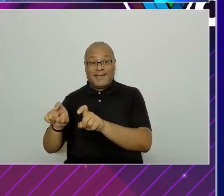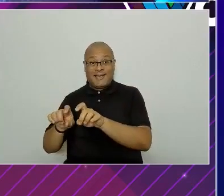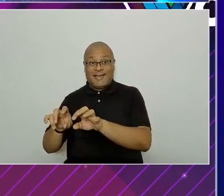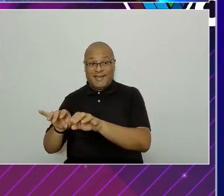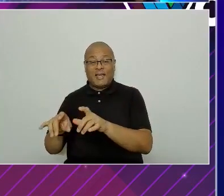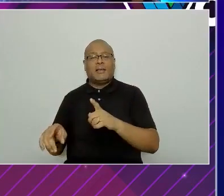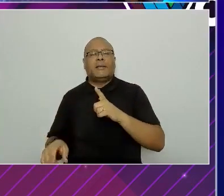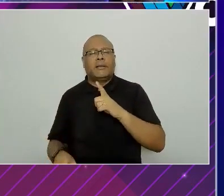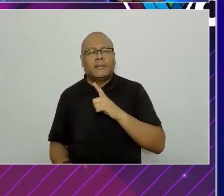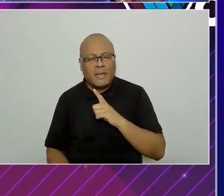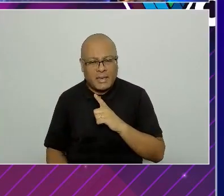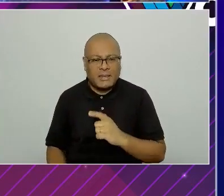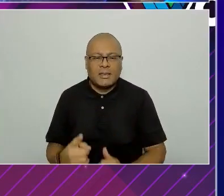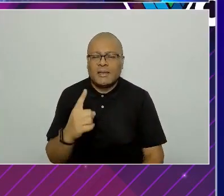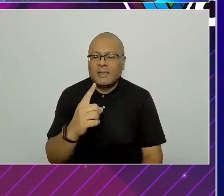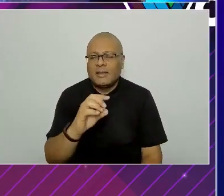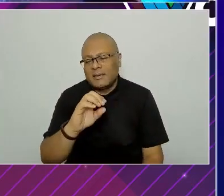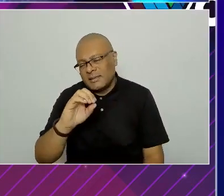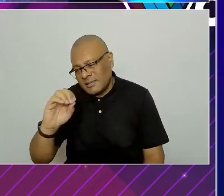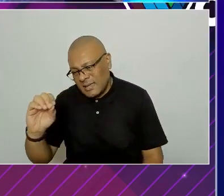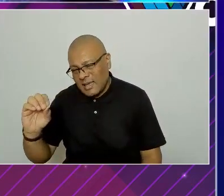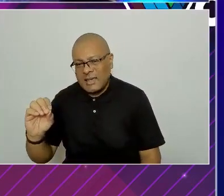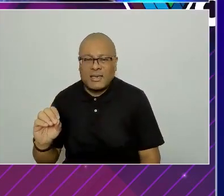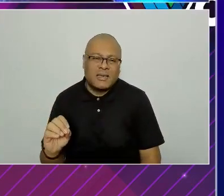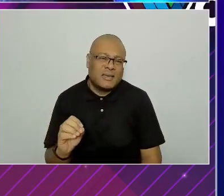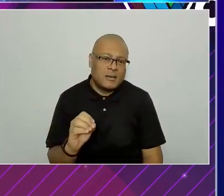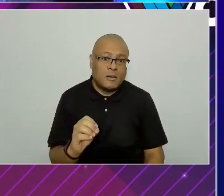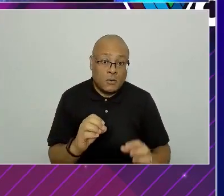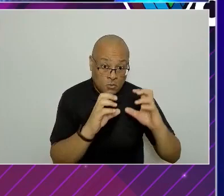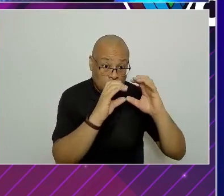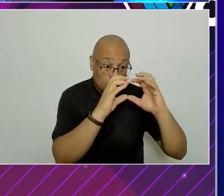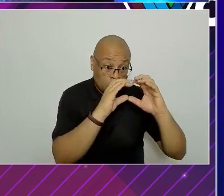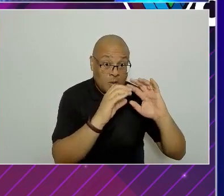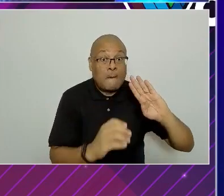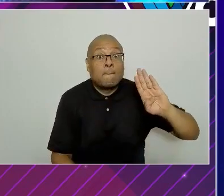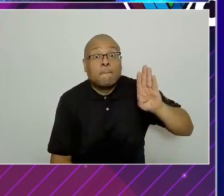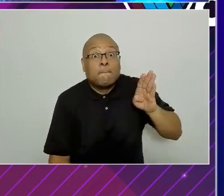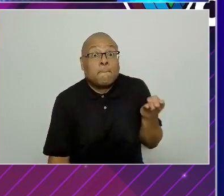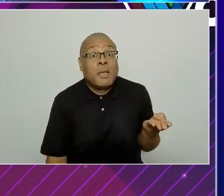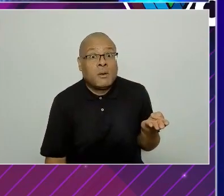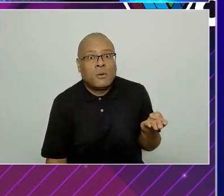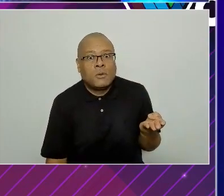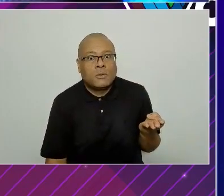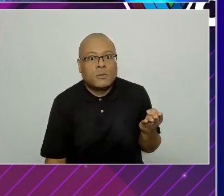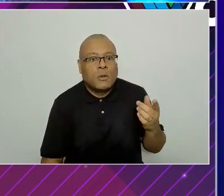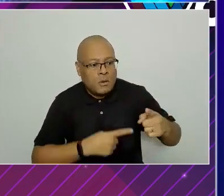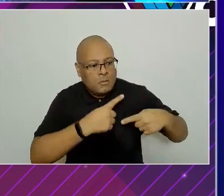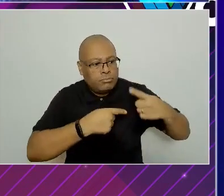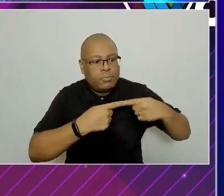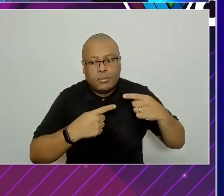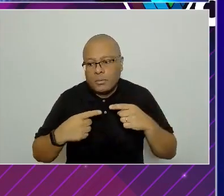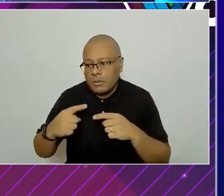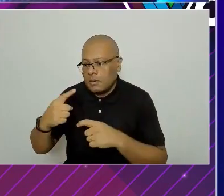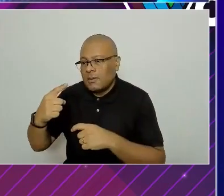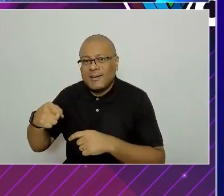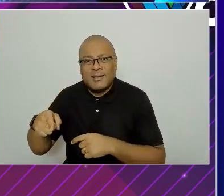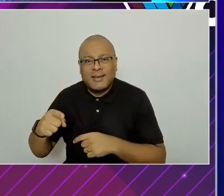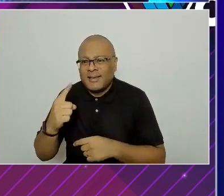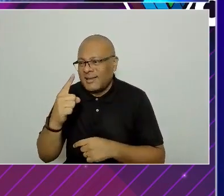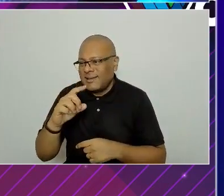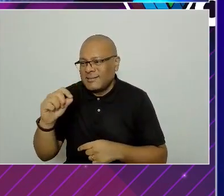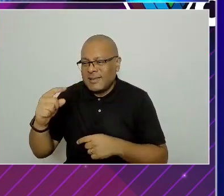tem centenas ou milhares de unidades de processamento, o nosso cérebro tem bilhões de neurônios. Bilhões, né? Então, são